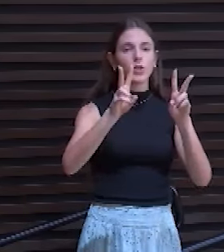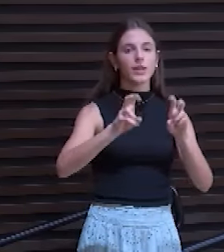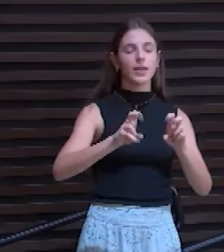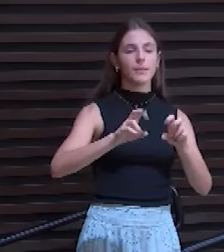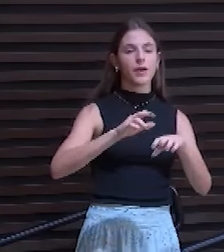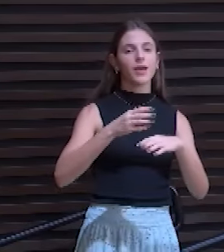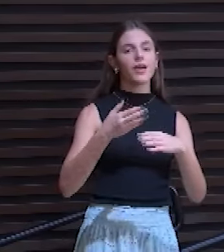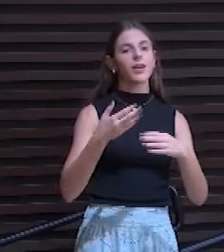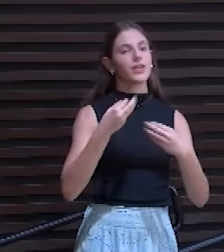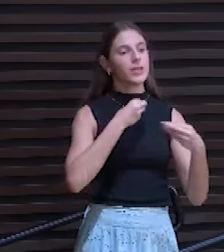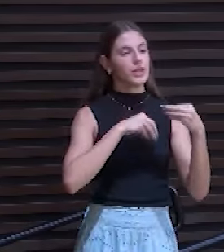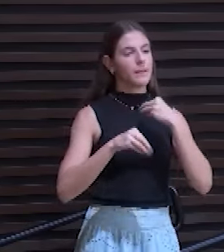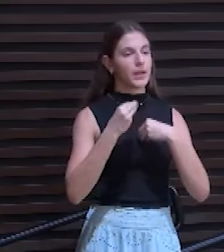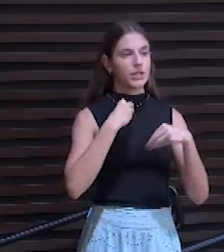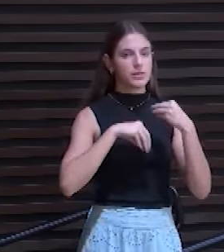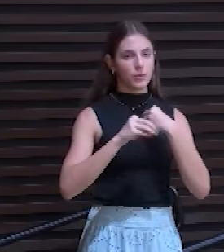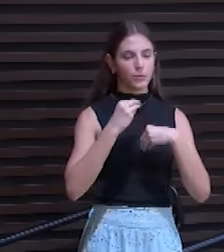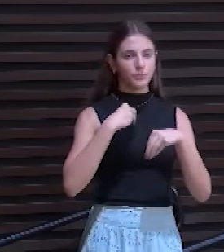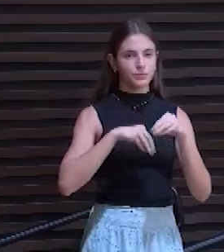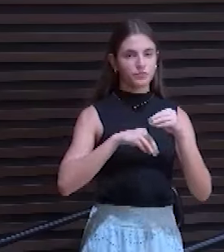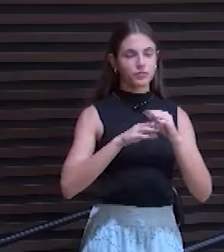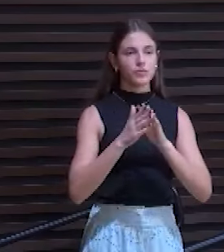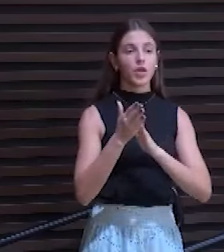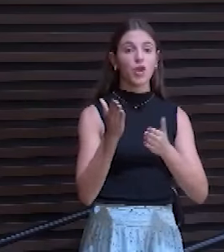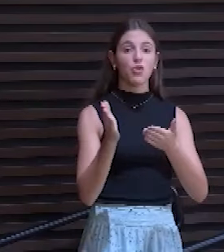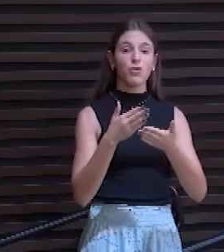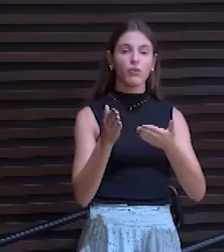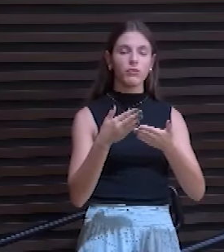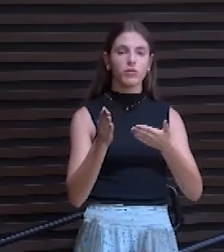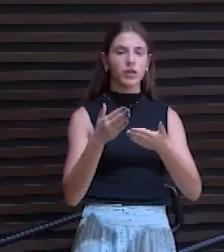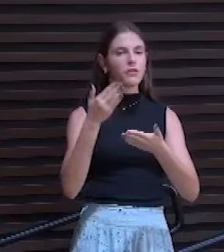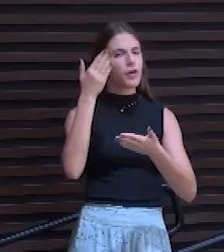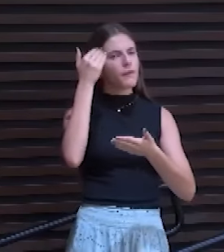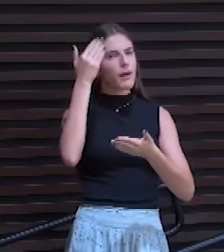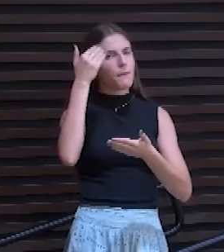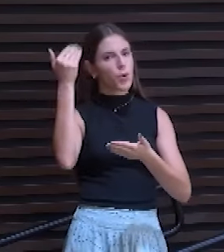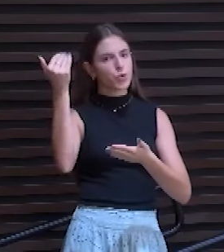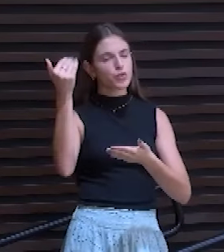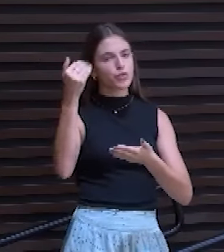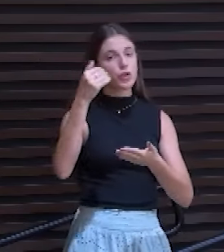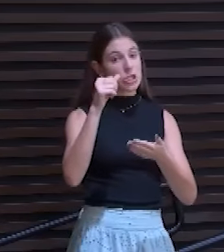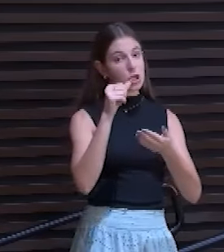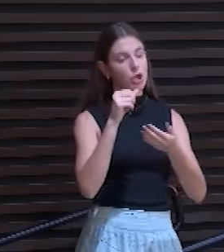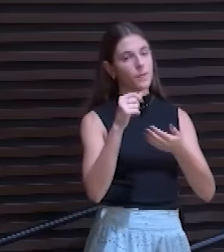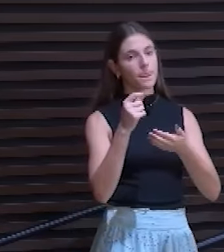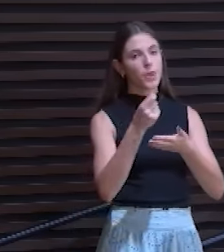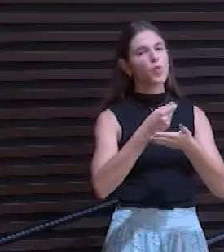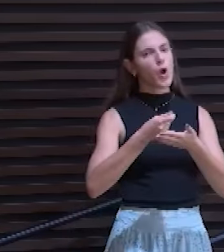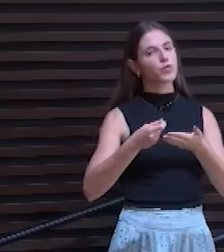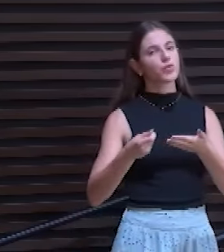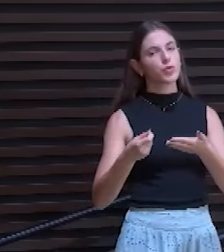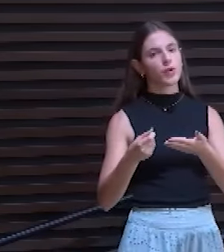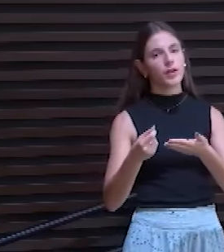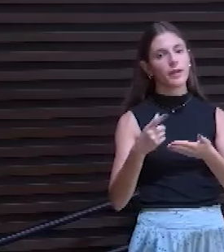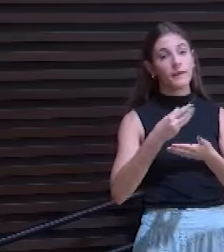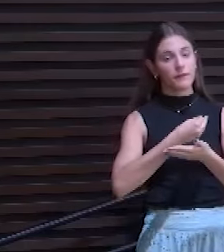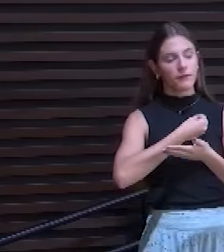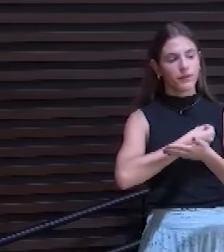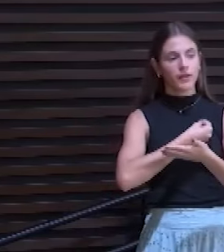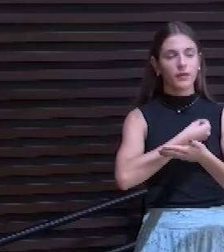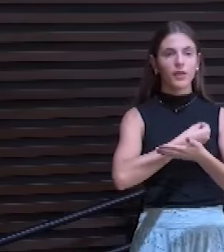irmão Wilson Porte escreveu. Ele passou por depressão profunda também, esse homem de Deus, ele já pregou aqui na